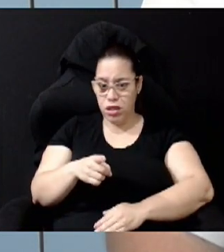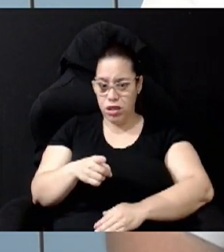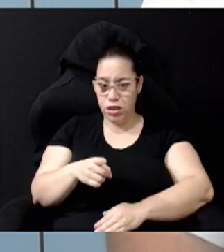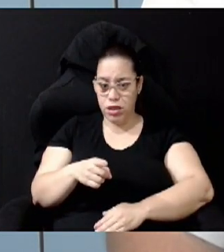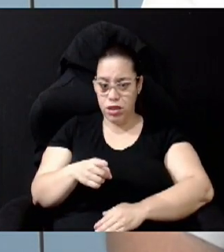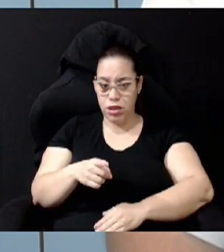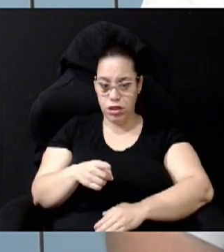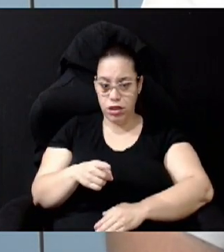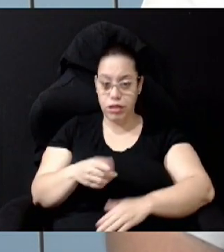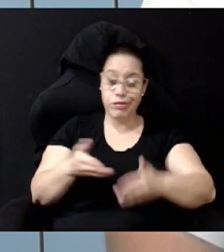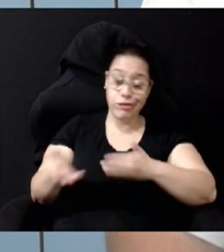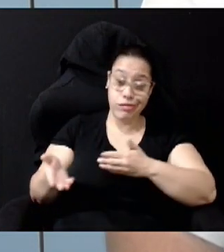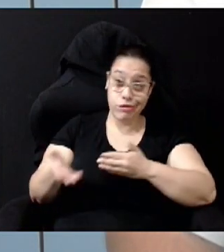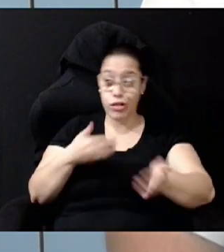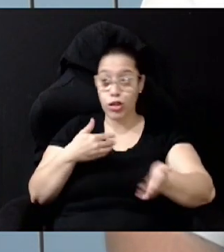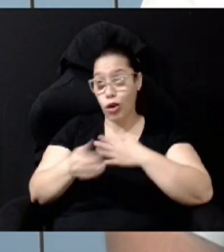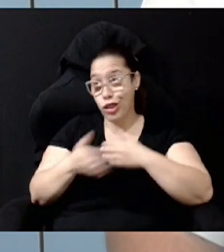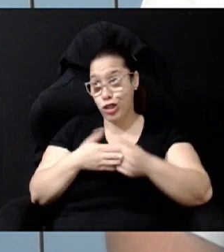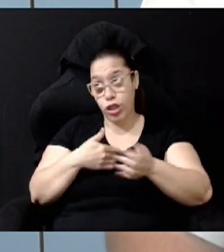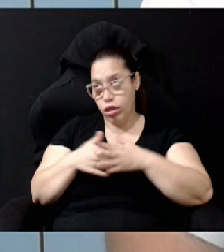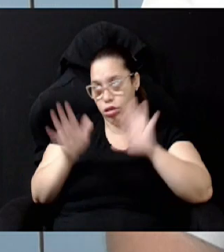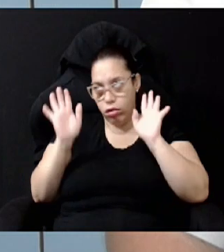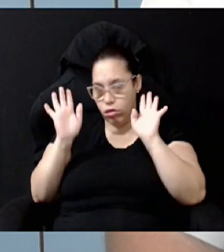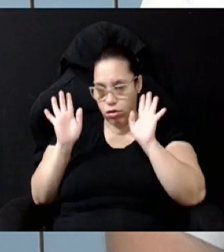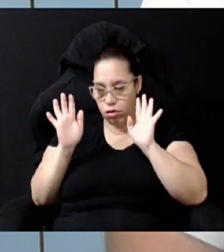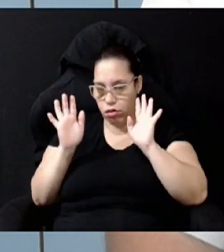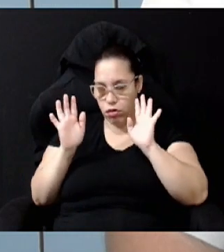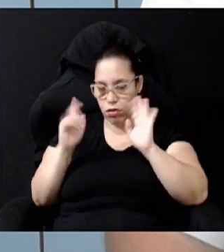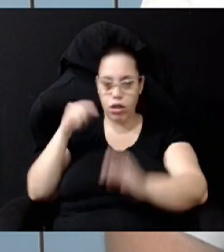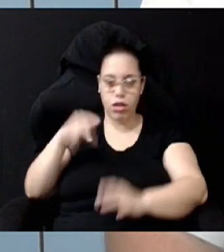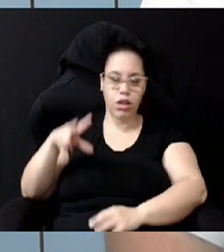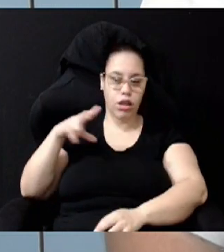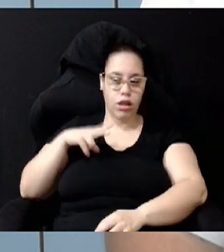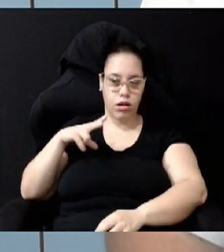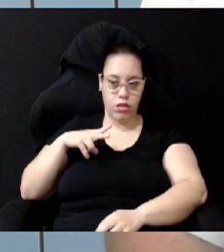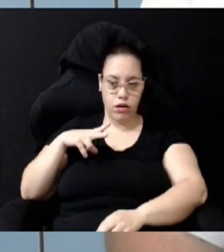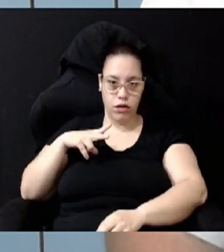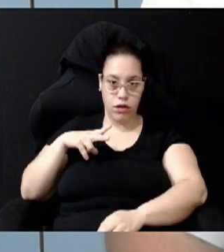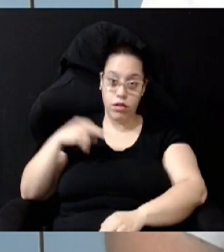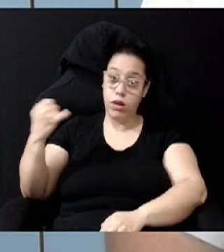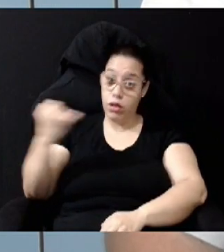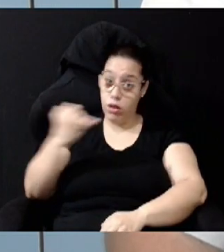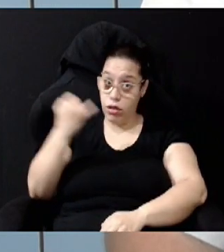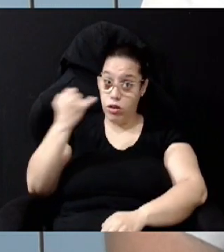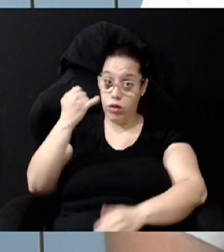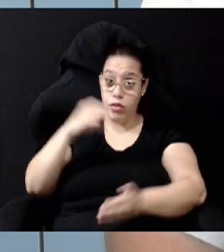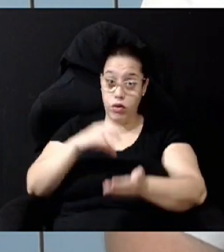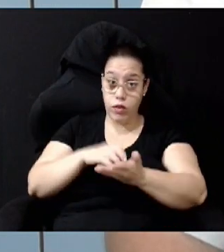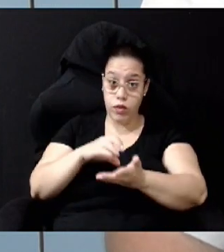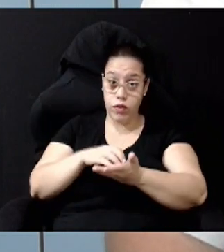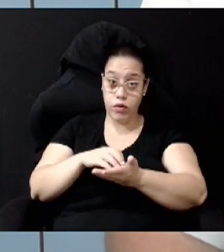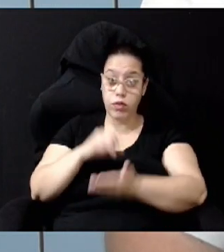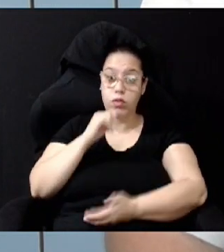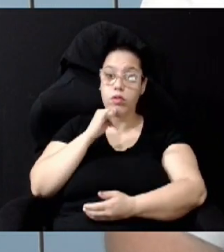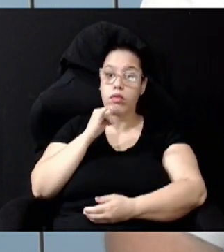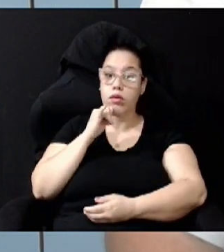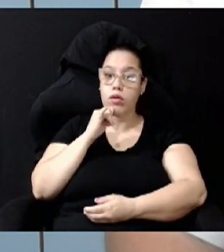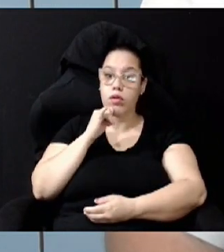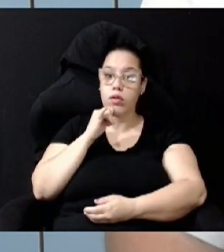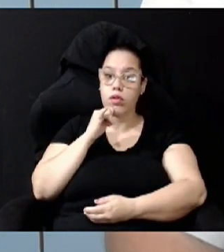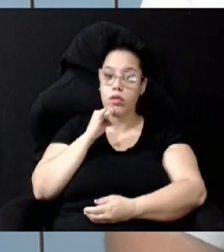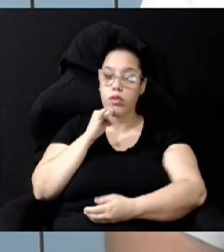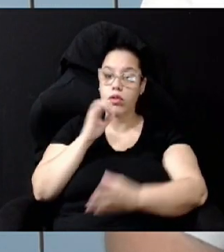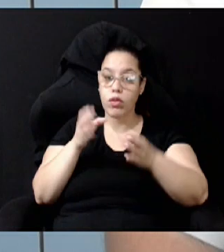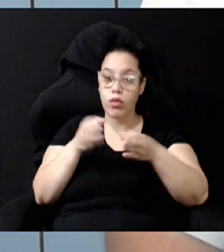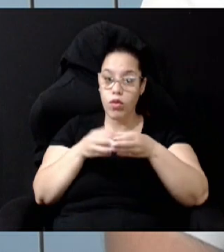maneira. Aqui, em particular, nós temos uma importância central. Por exemplo, se a gente disser para o conjunto da